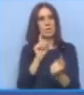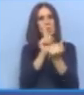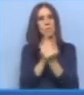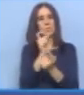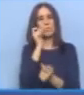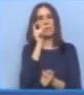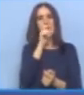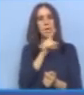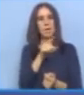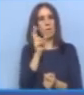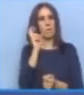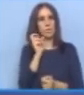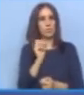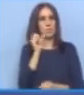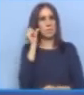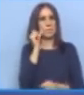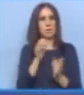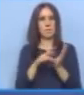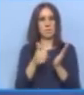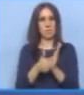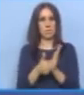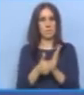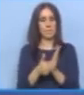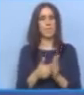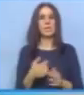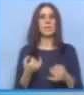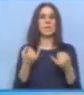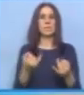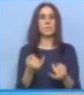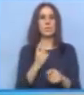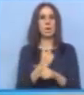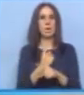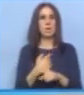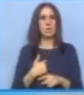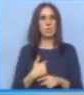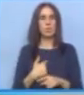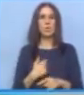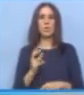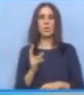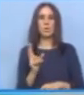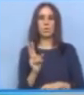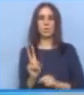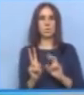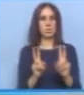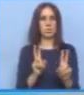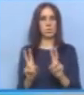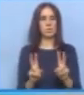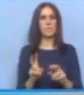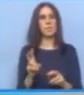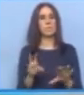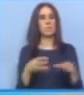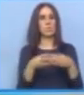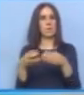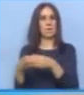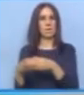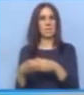daqueles que não ouviram ainda o Evangelho. Depois esta questão que eu vejo do 2 a 2 como comunidade. Foi